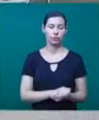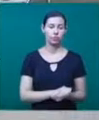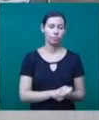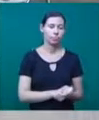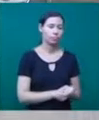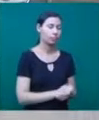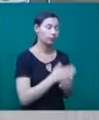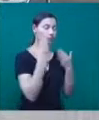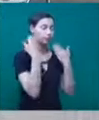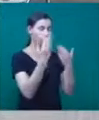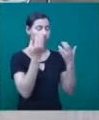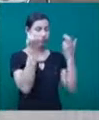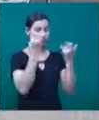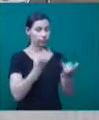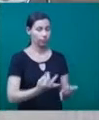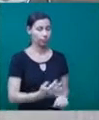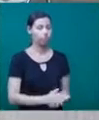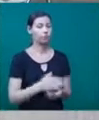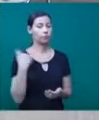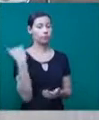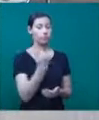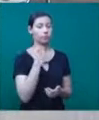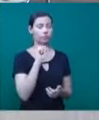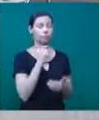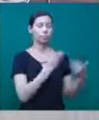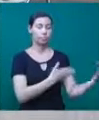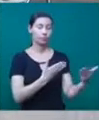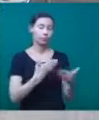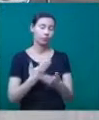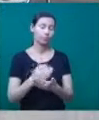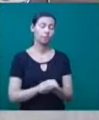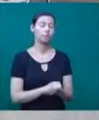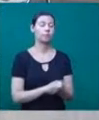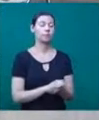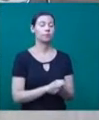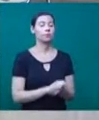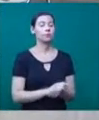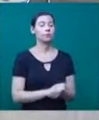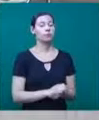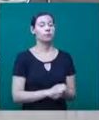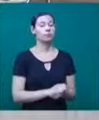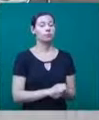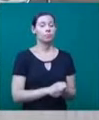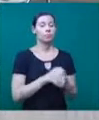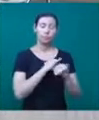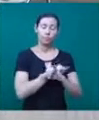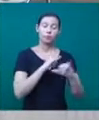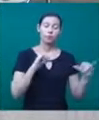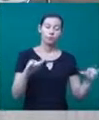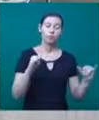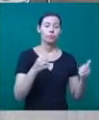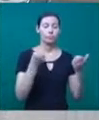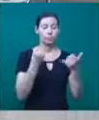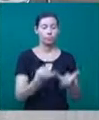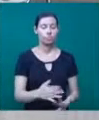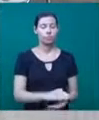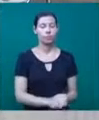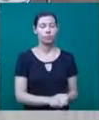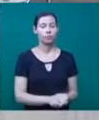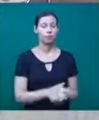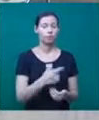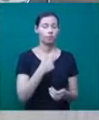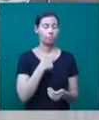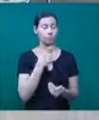propriedade. Professor, olha, muito obrigado pelas informações. É importante reforçar esse convite mesmo à sociedade. Conte sempre com a gente na divulgação de grandes eventos importantes. Eu